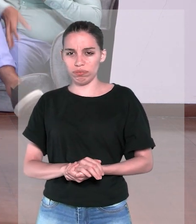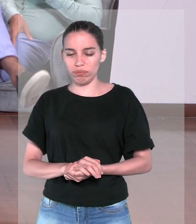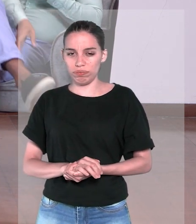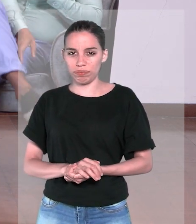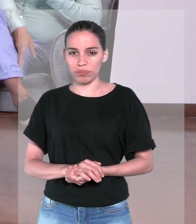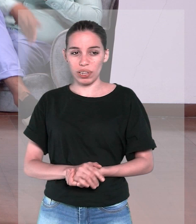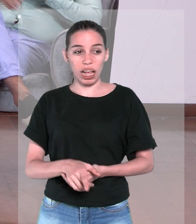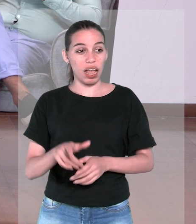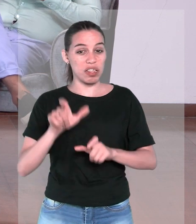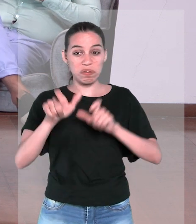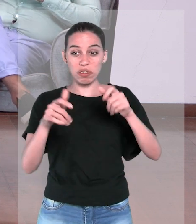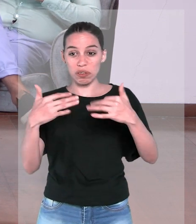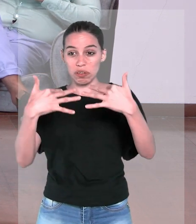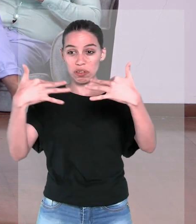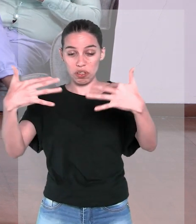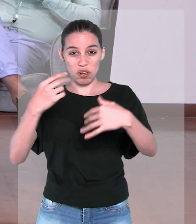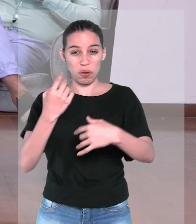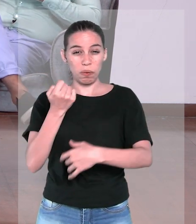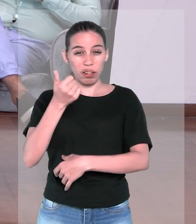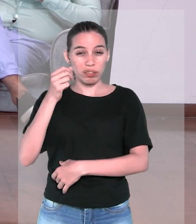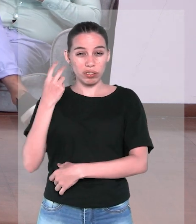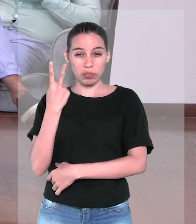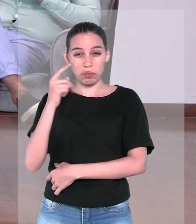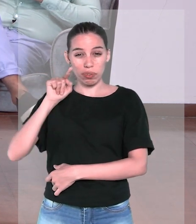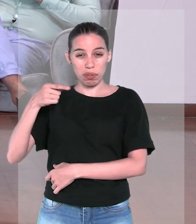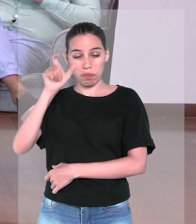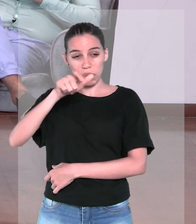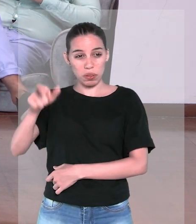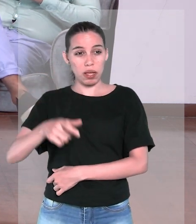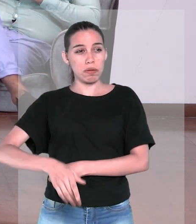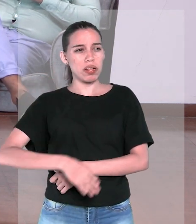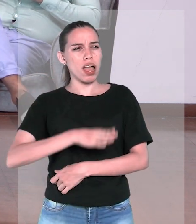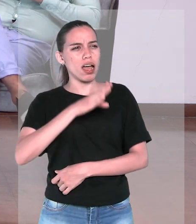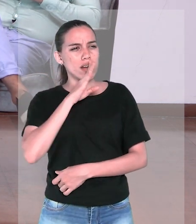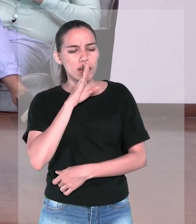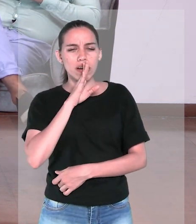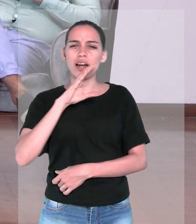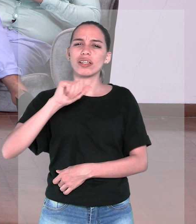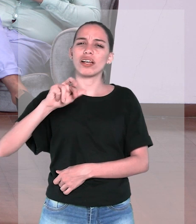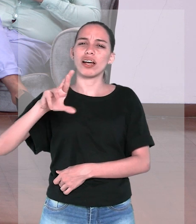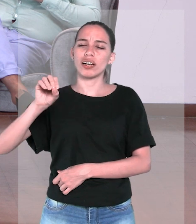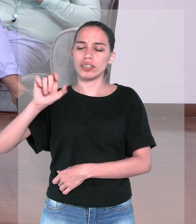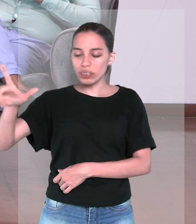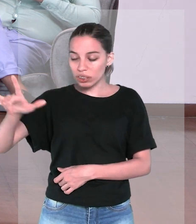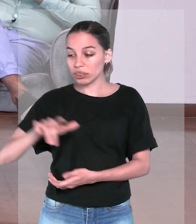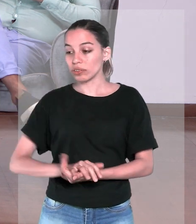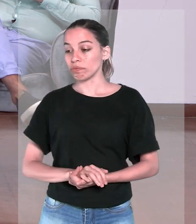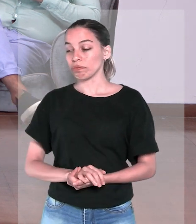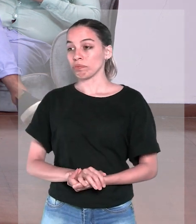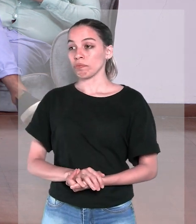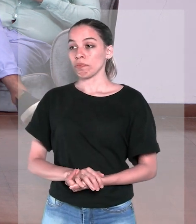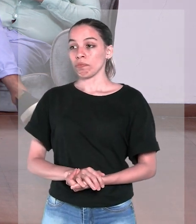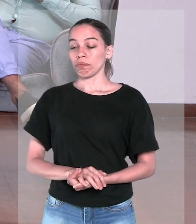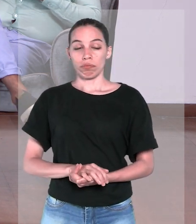legal. Porque se a plataforma e as plataformas e as internets provocaram tudo isso, deveria haver